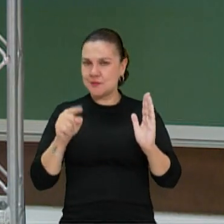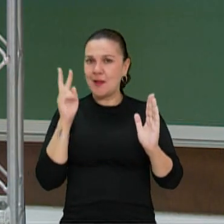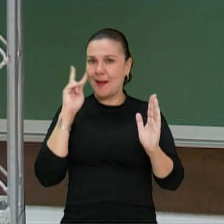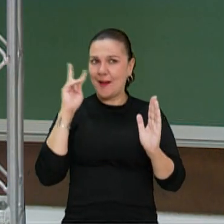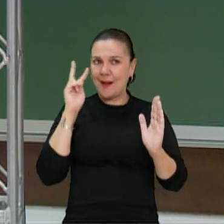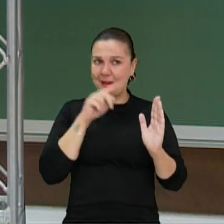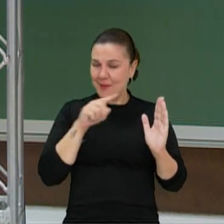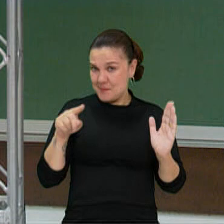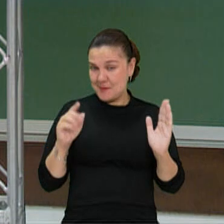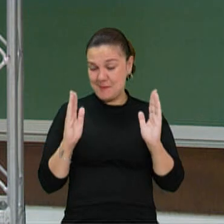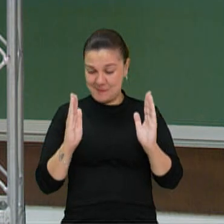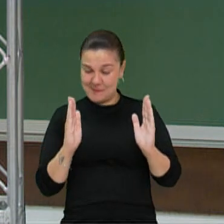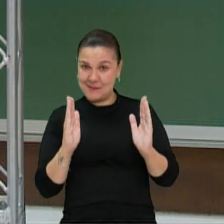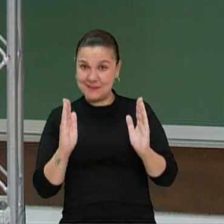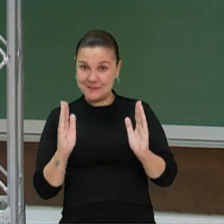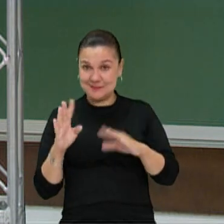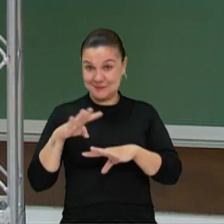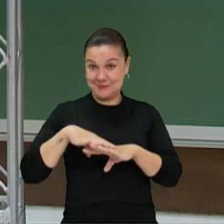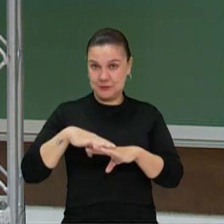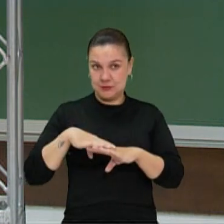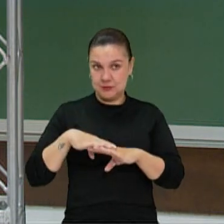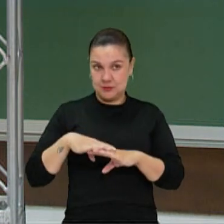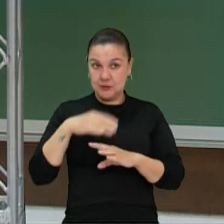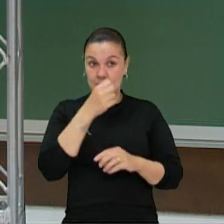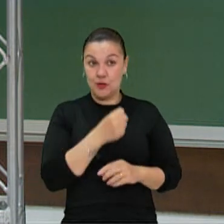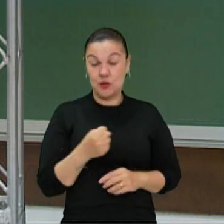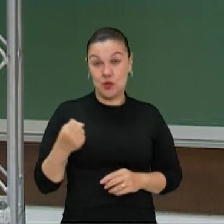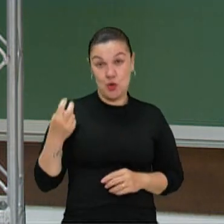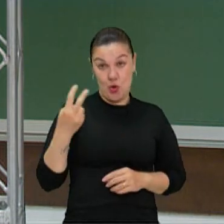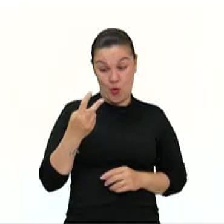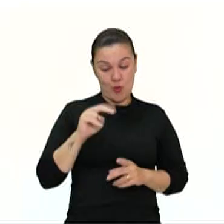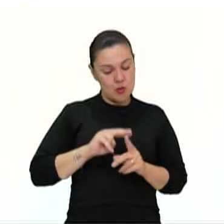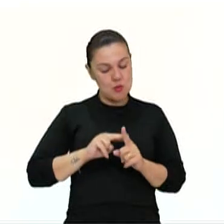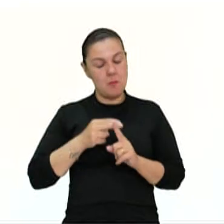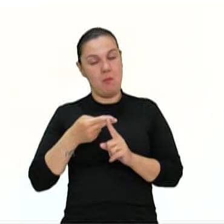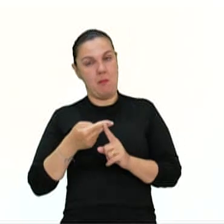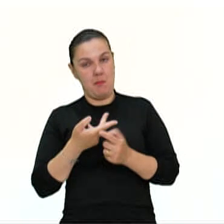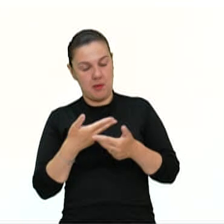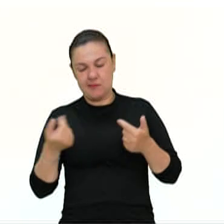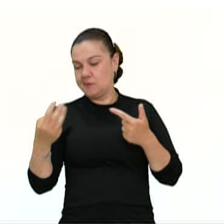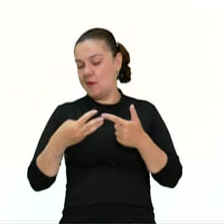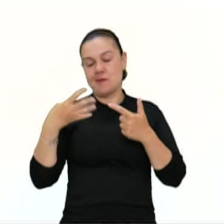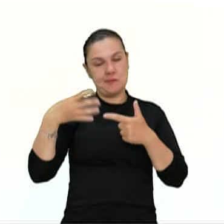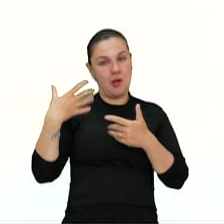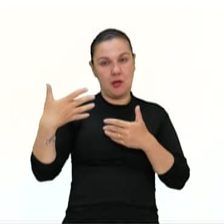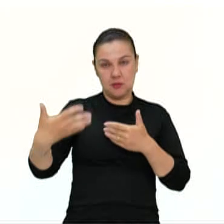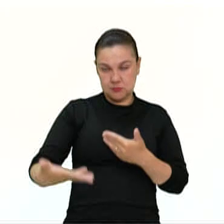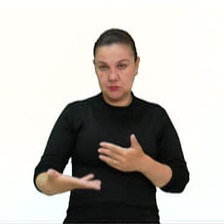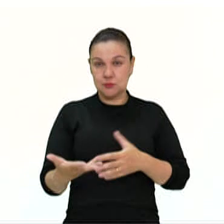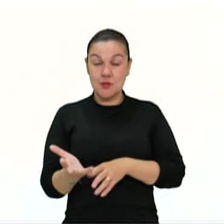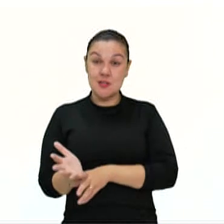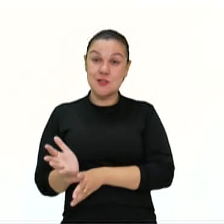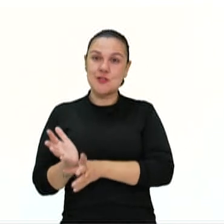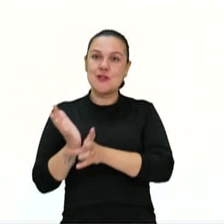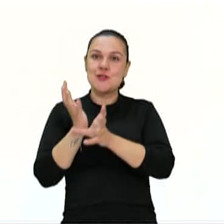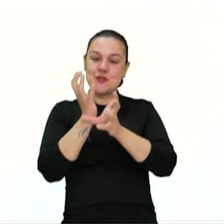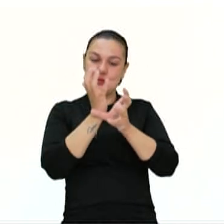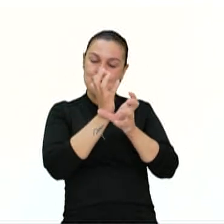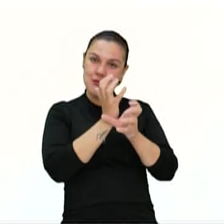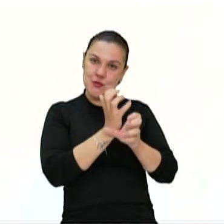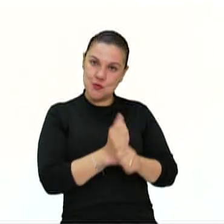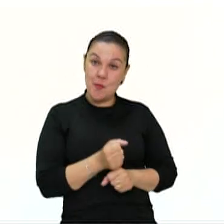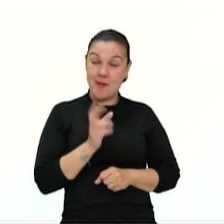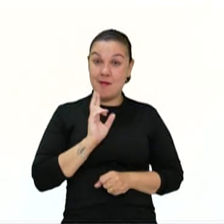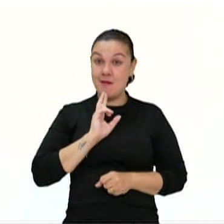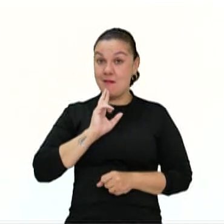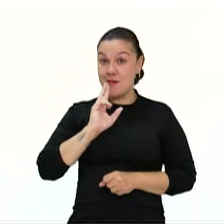Vamos relembrar esse conceito? De 2 ou mais termos, 3, 4, 5, é o quociente